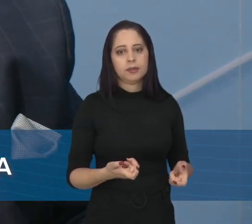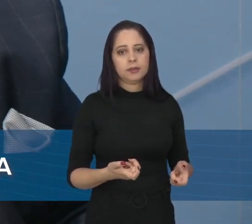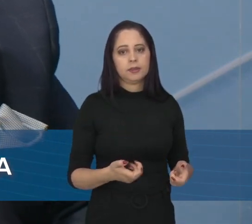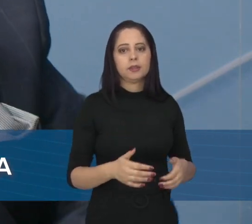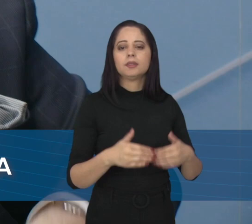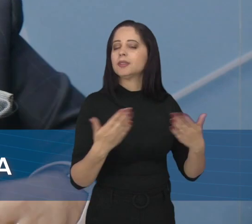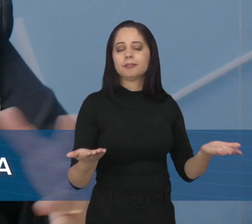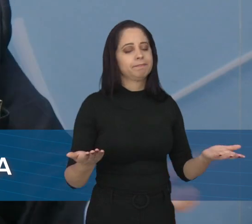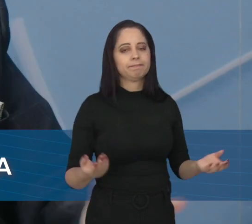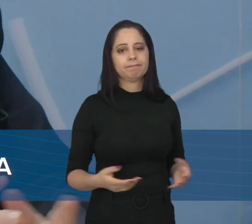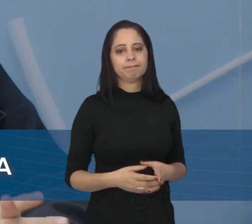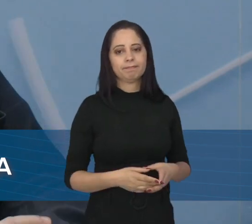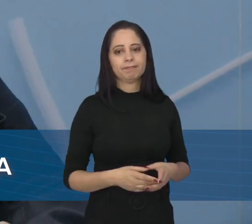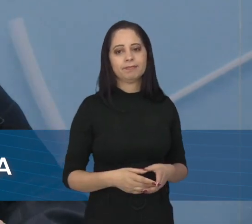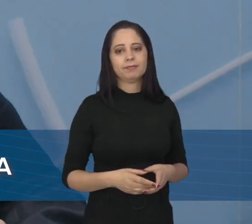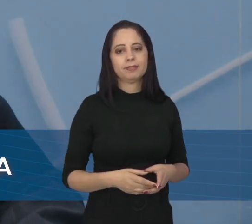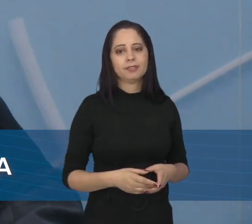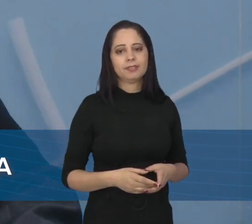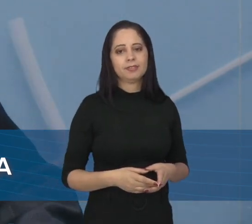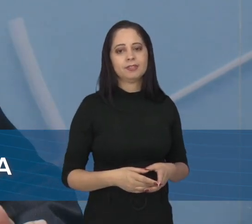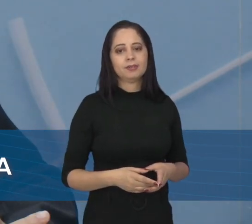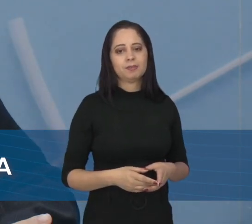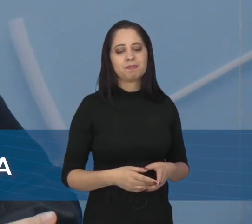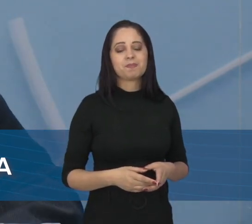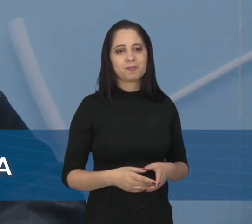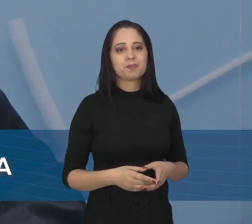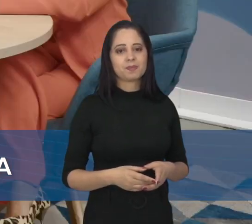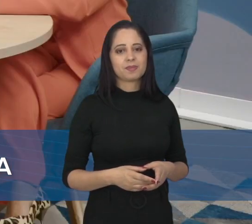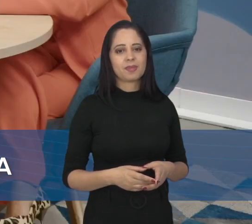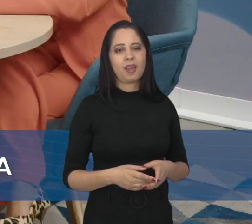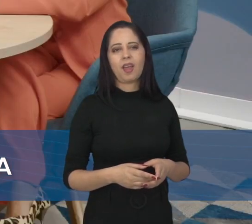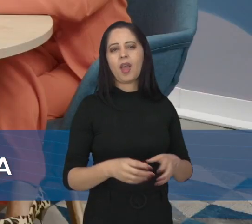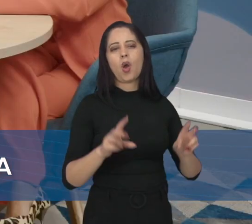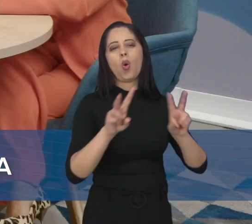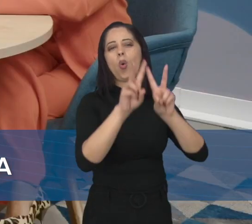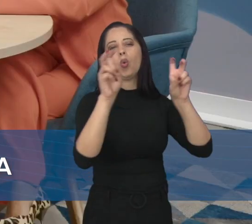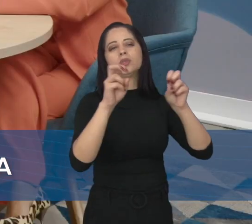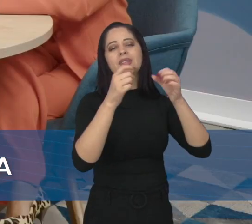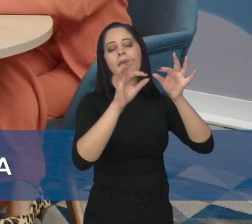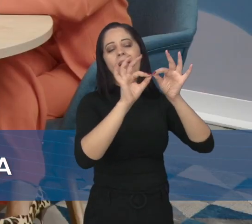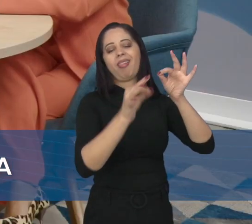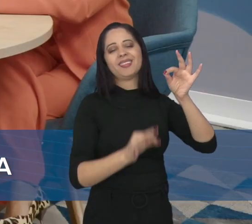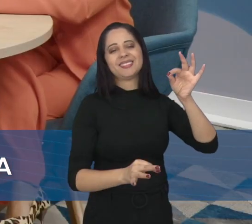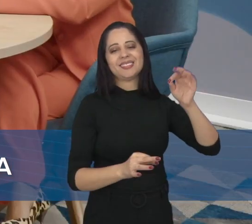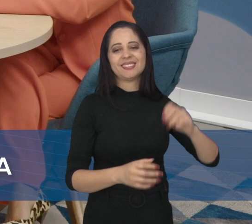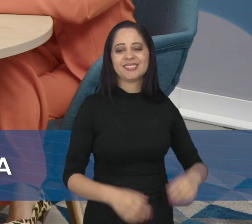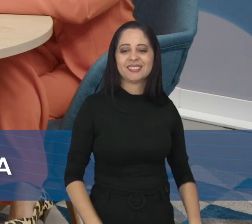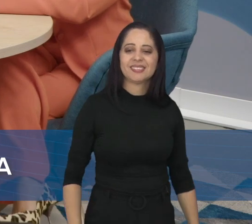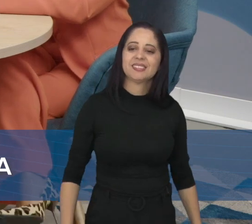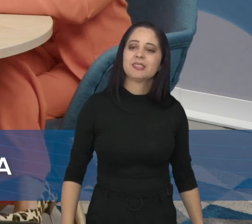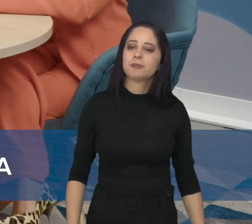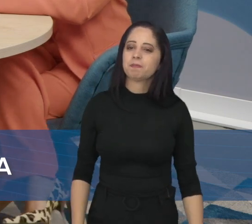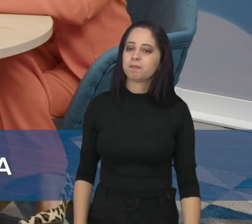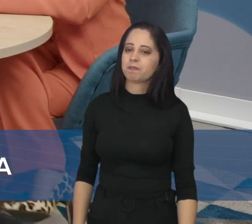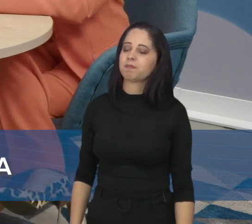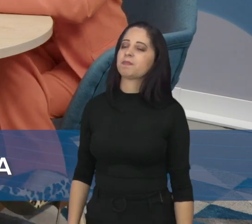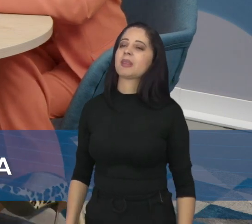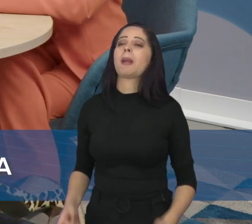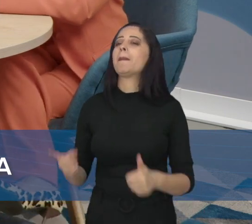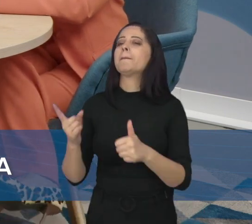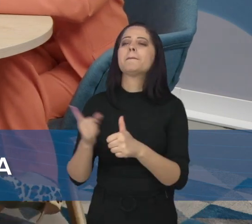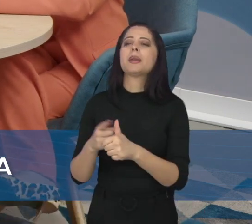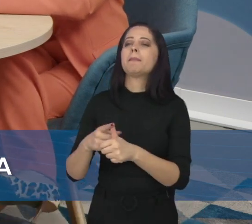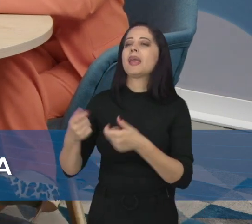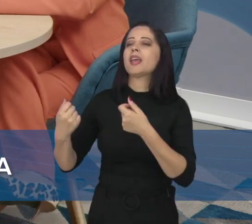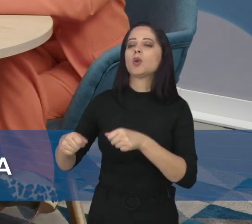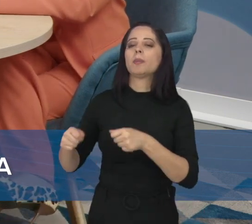antropologia, enfim. Acho que é vasto. É um caminho vasto. Eu diria que a primeira coisa que a